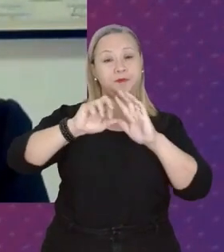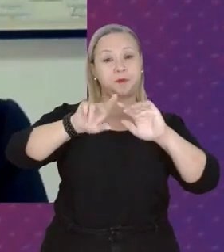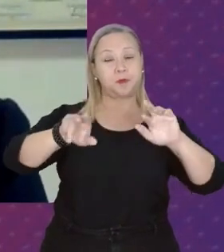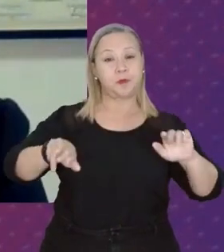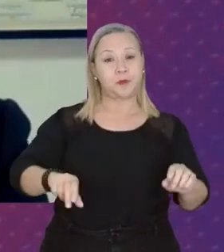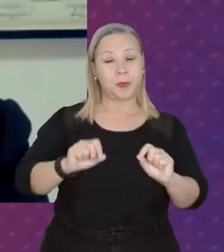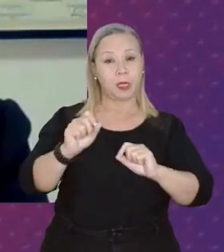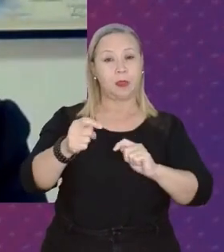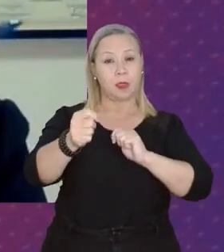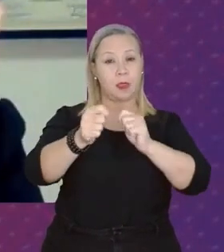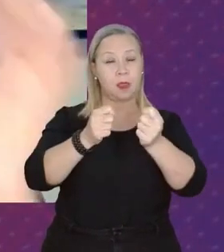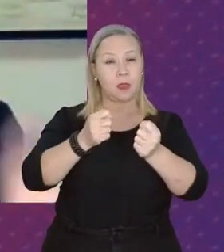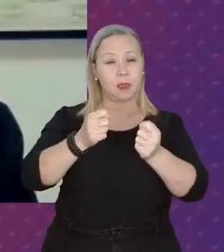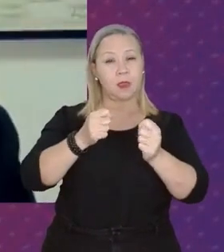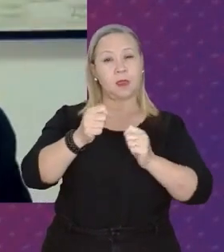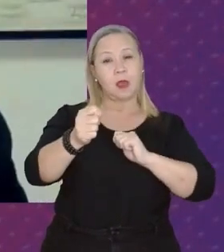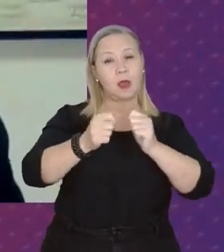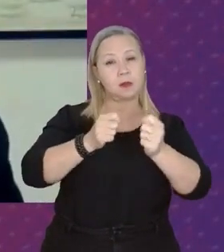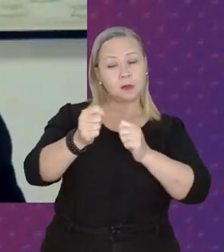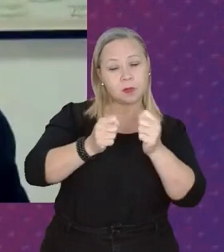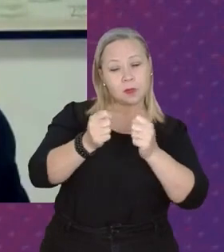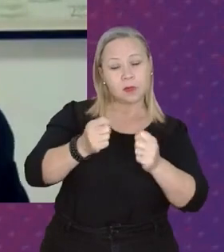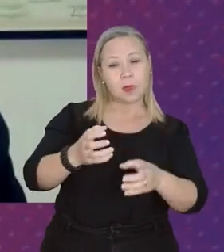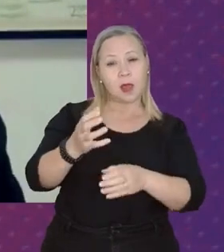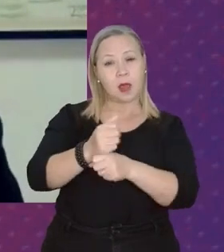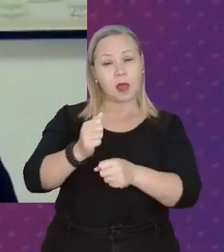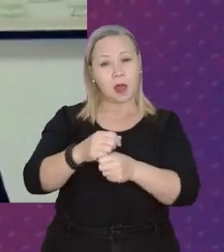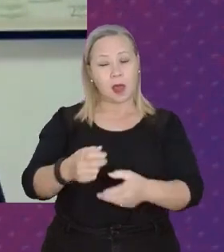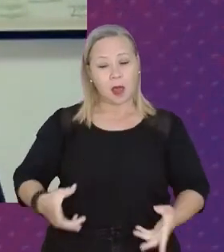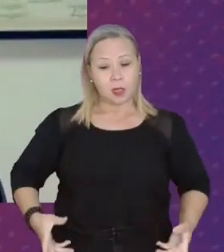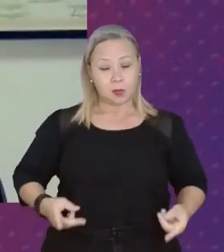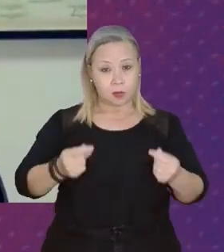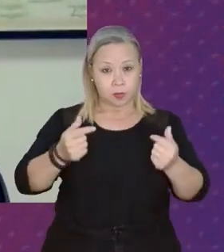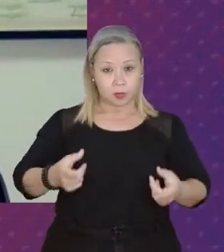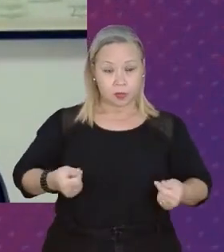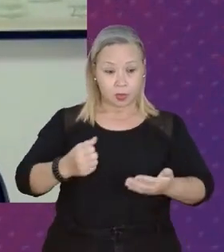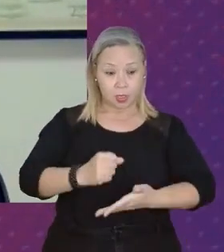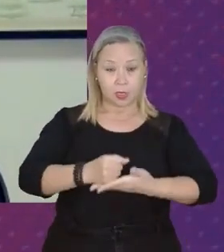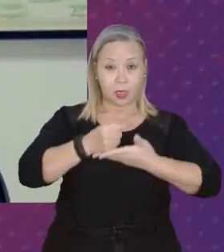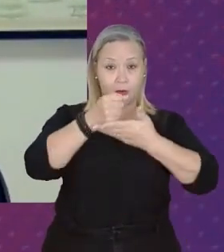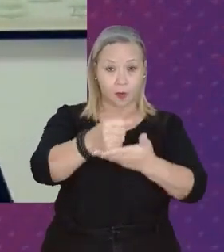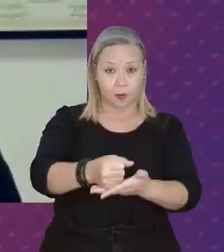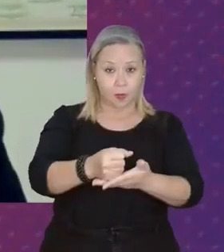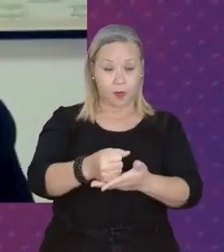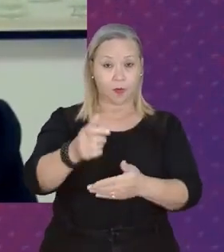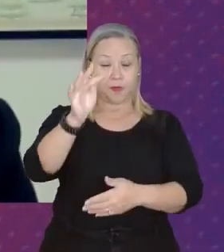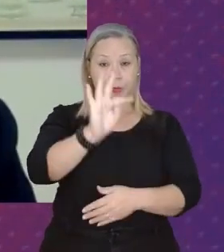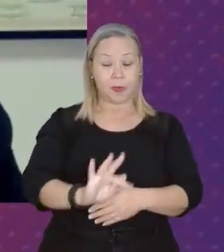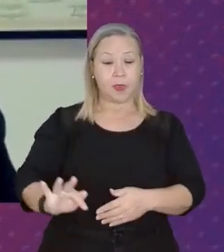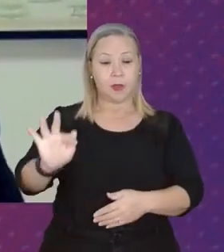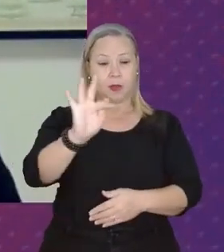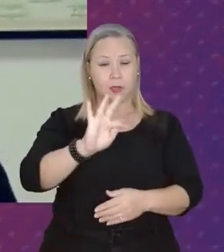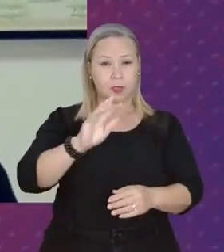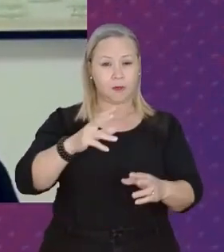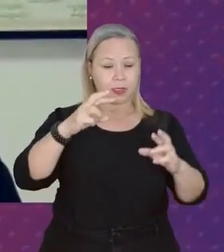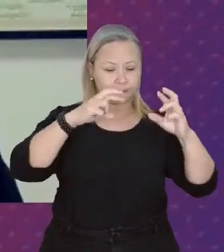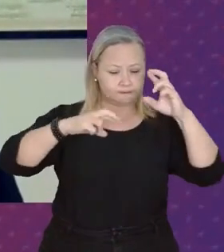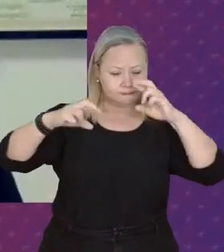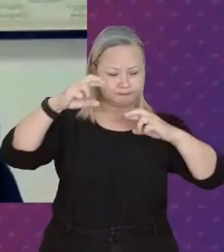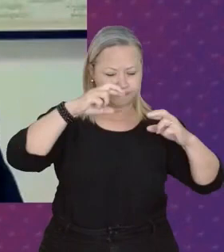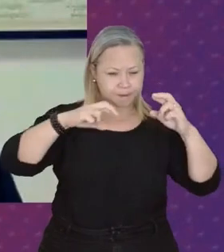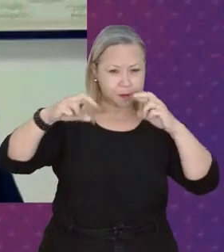a regularidade dos gastos em prol da federação vai ser verificada, caso a